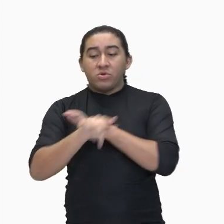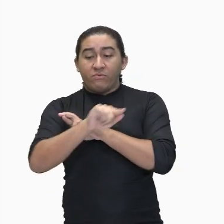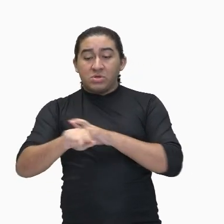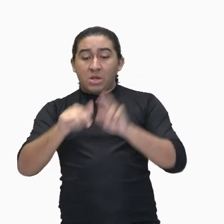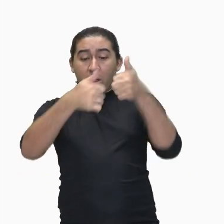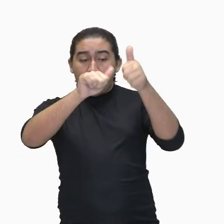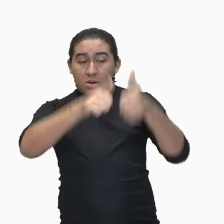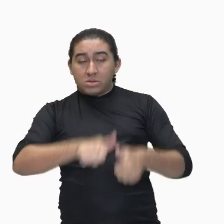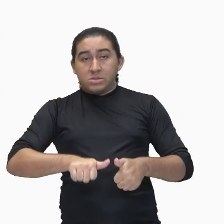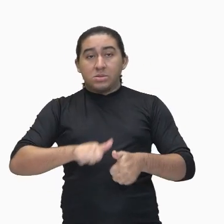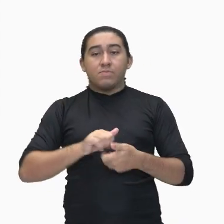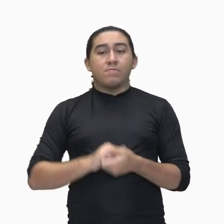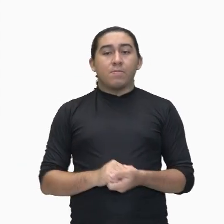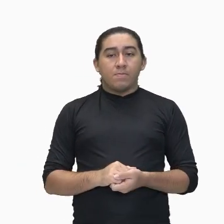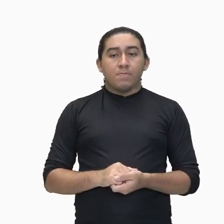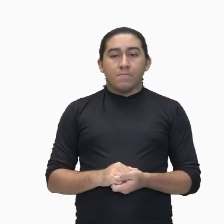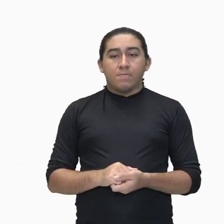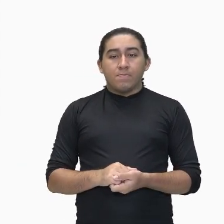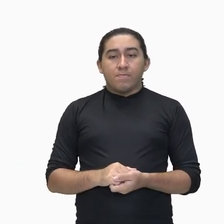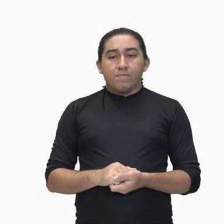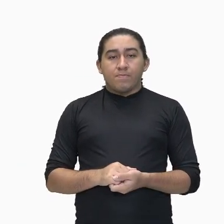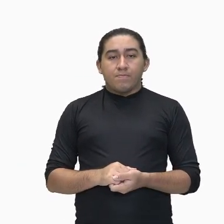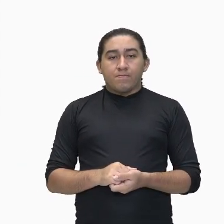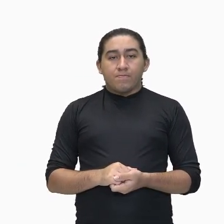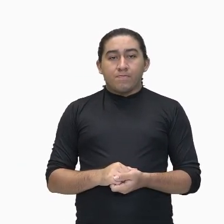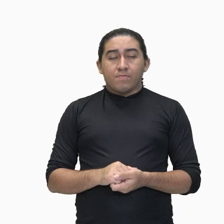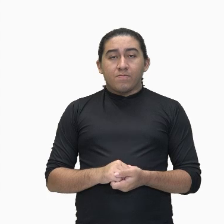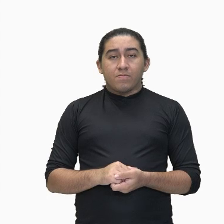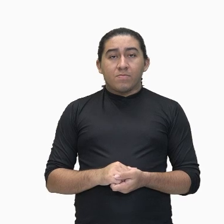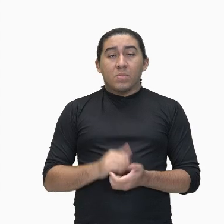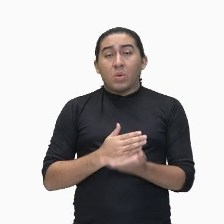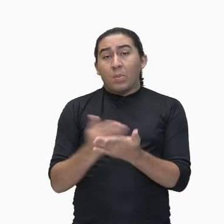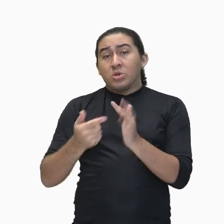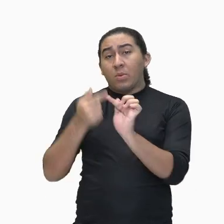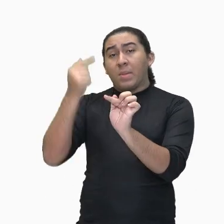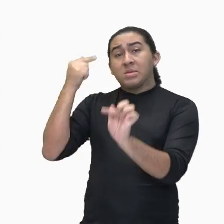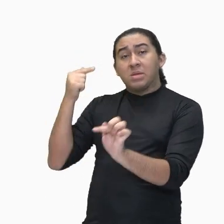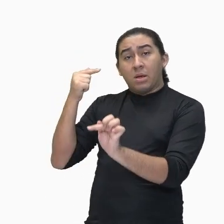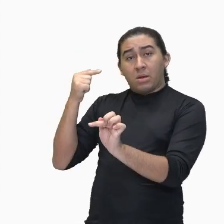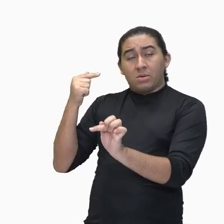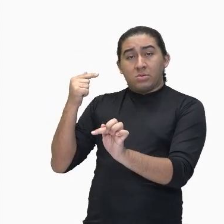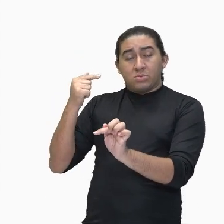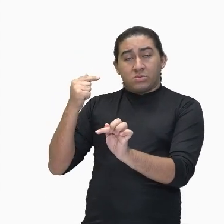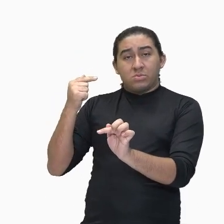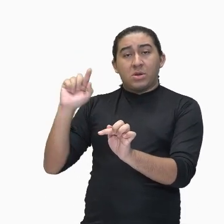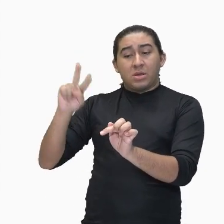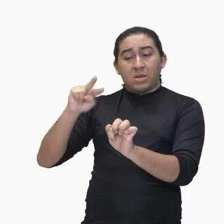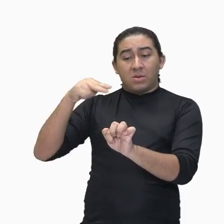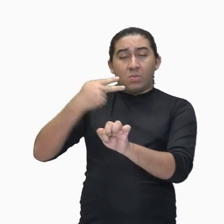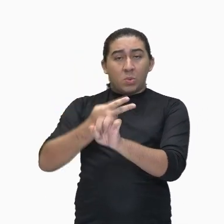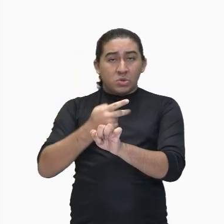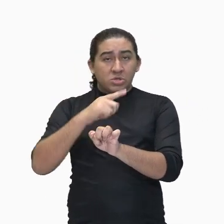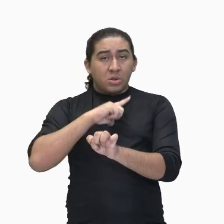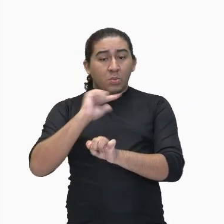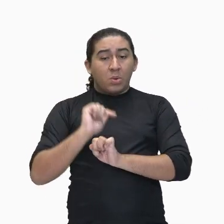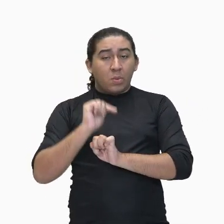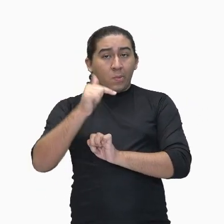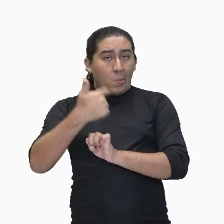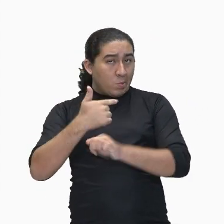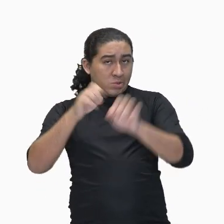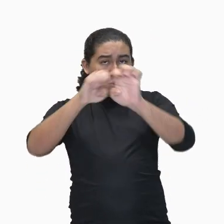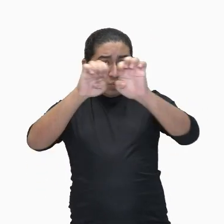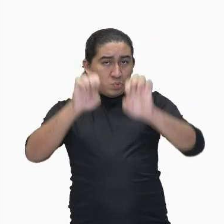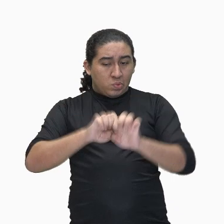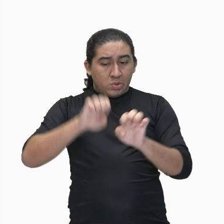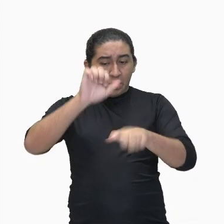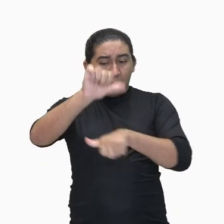analisar. Isso começou lá em Aristóteles, depois a lógica foi tendo outras conotações,